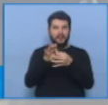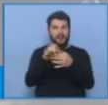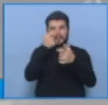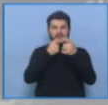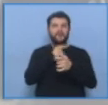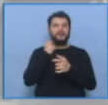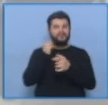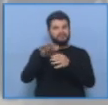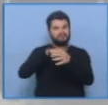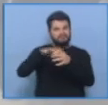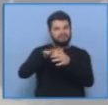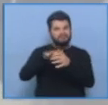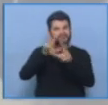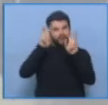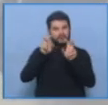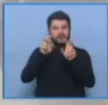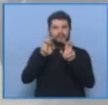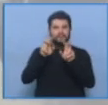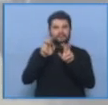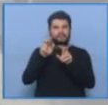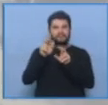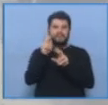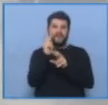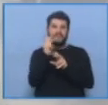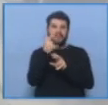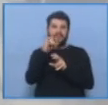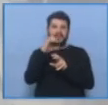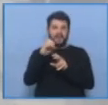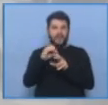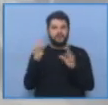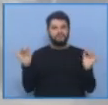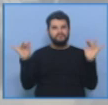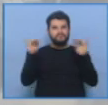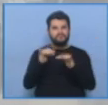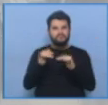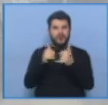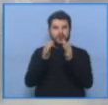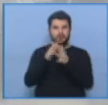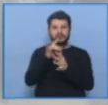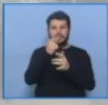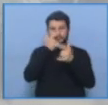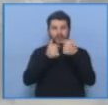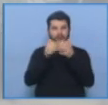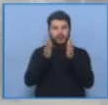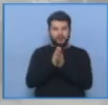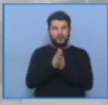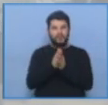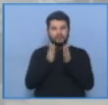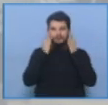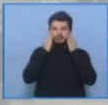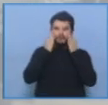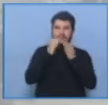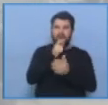tema motiva uma reunião no Vaticano com os presidentes das conferências episcopais de todo o mundo, onde todos os cidadãos se devem